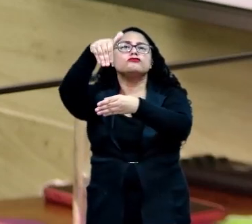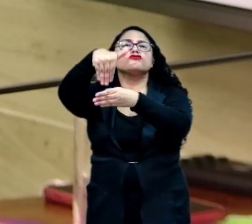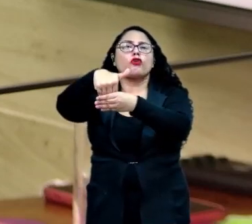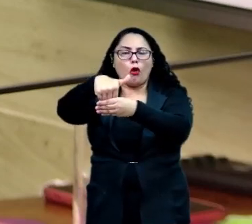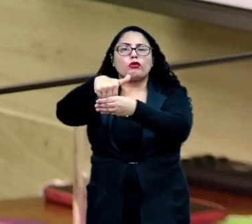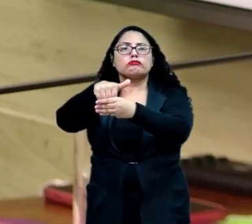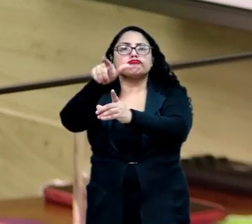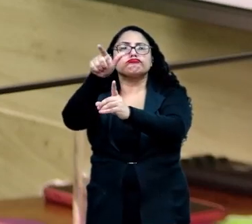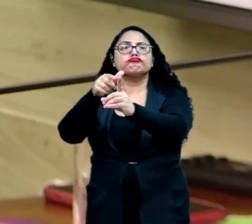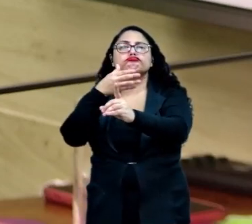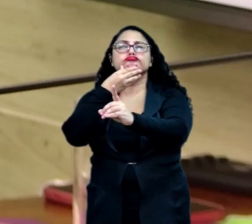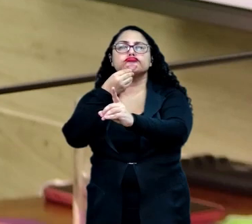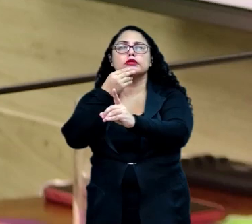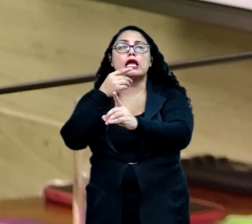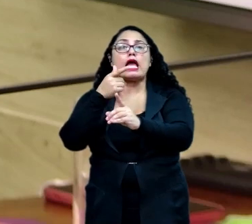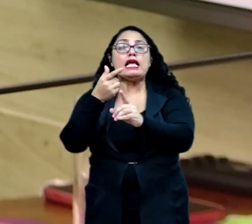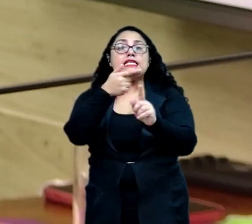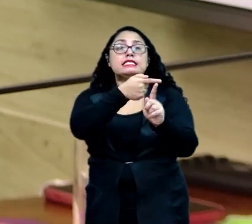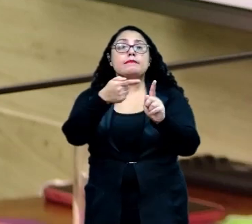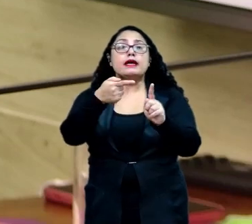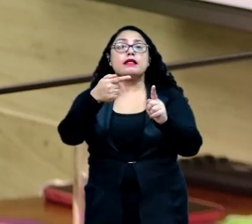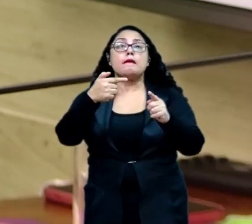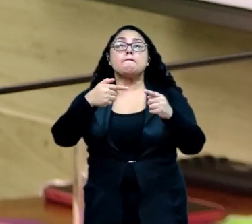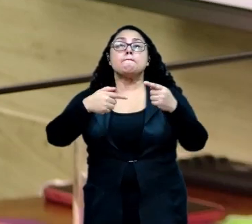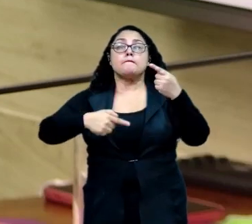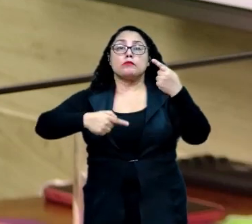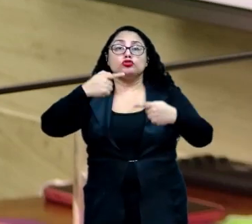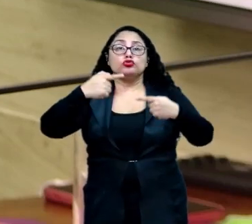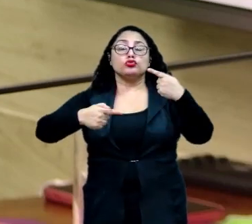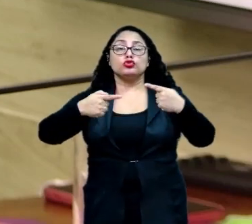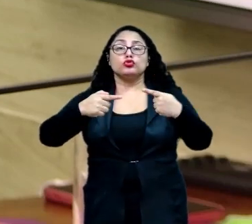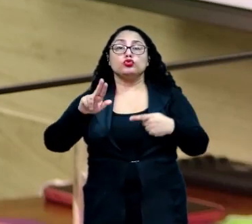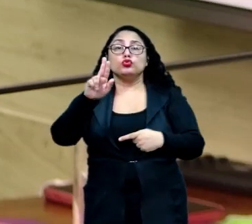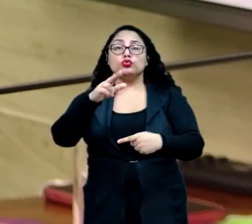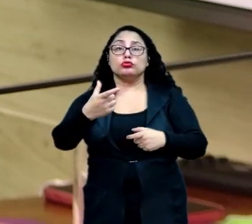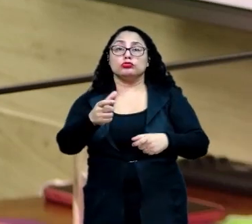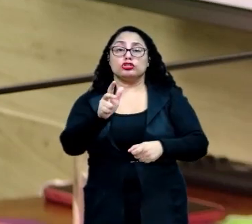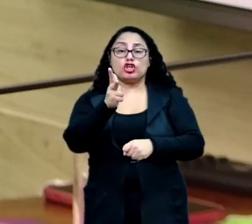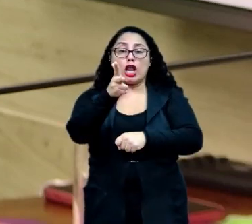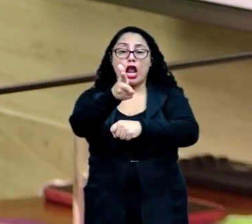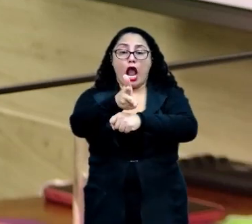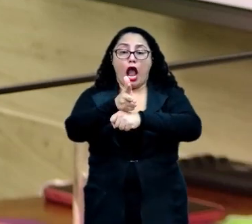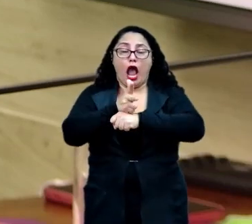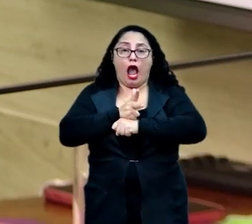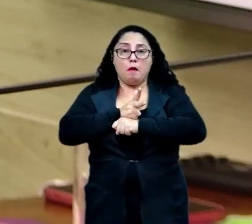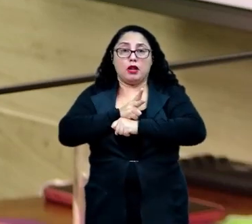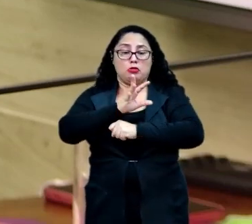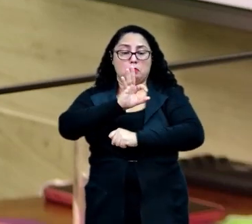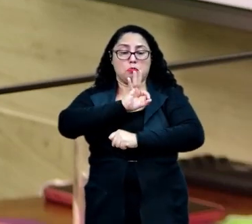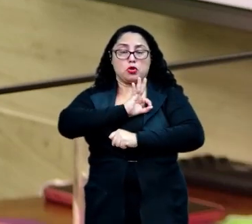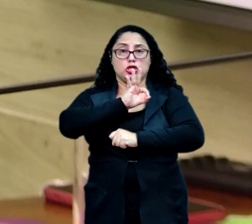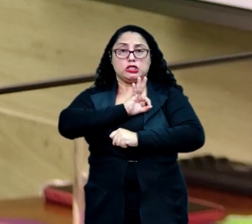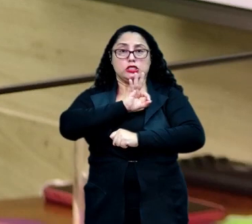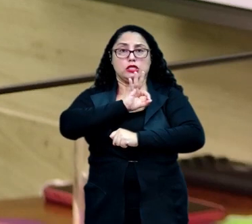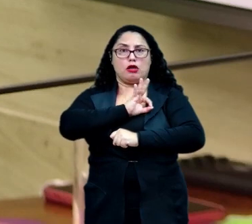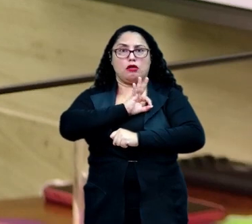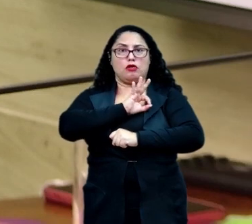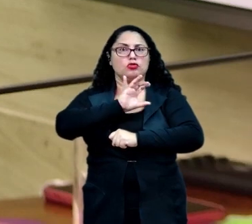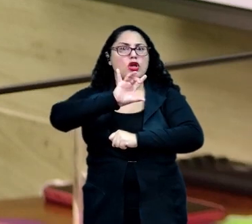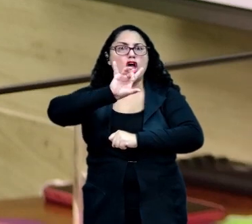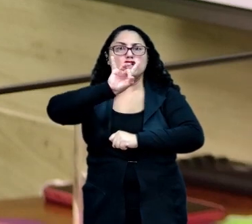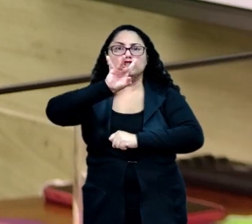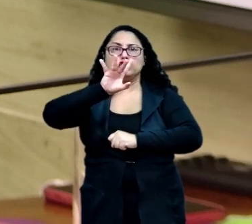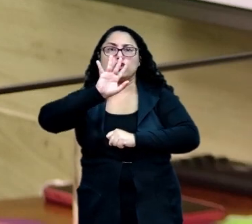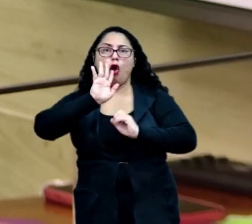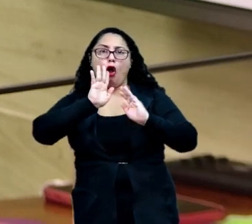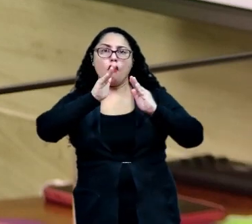ele estava semana passada discutindo o uso de câmaras corporais nos policiais militares. Não tem impacto só sobre a